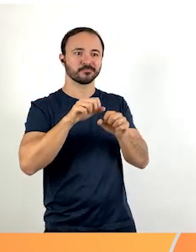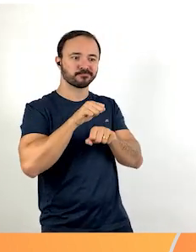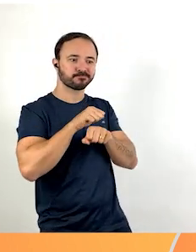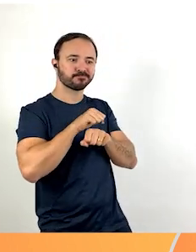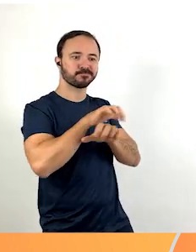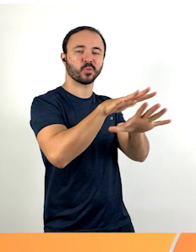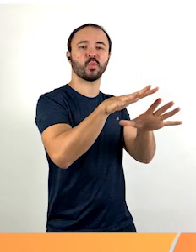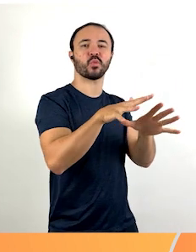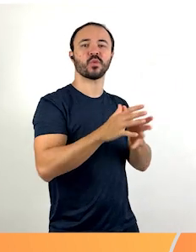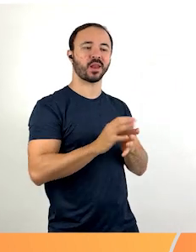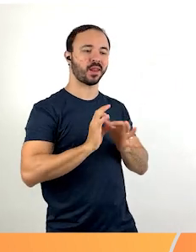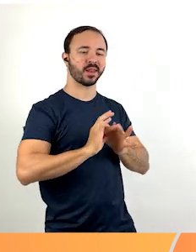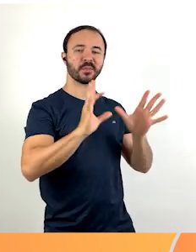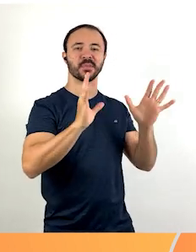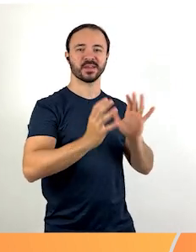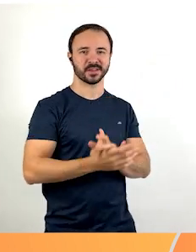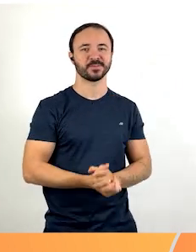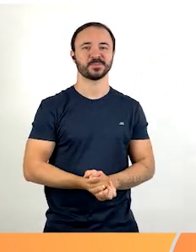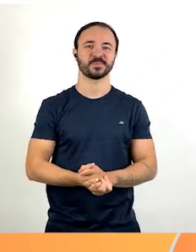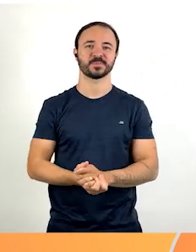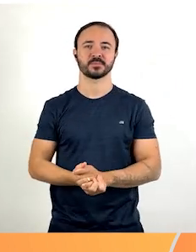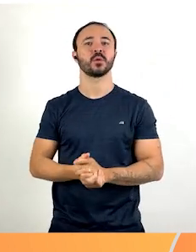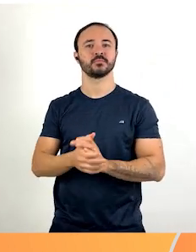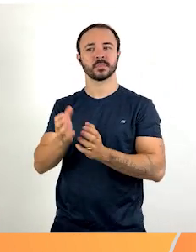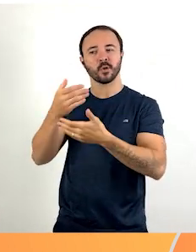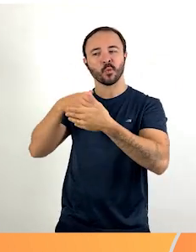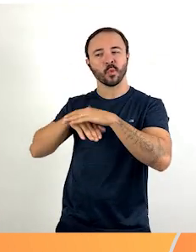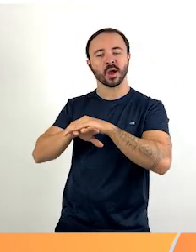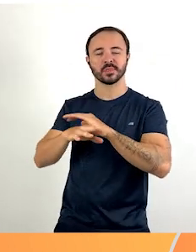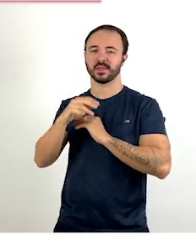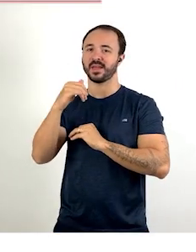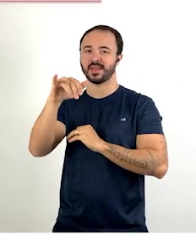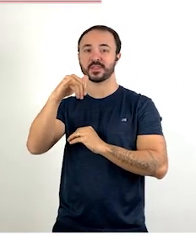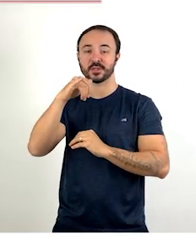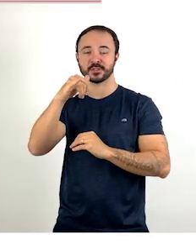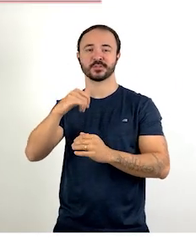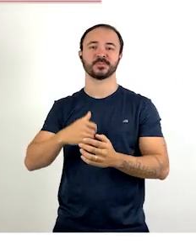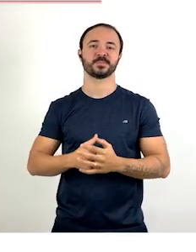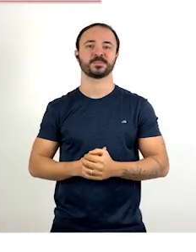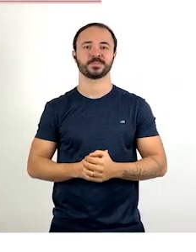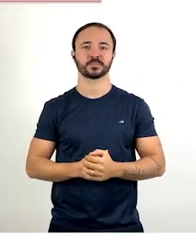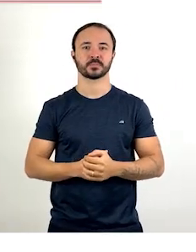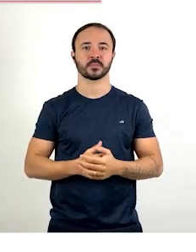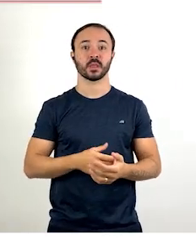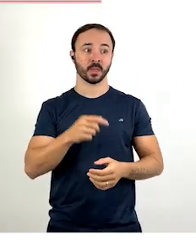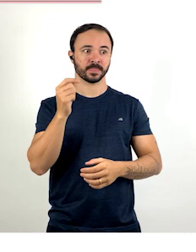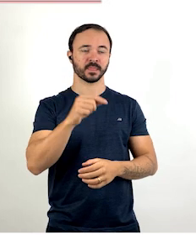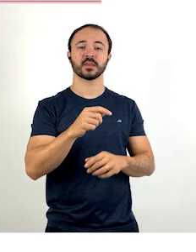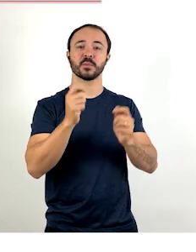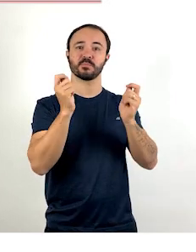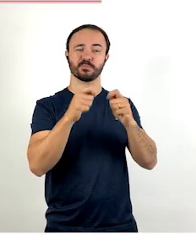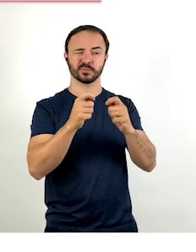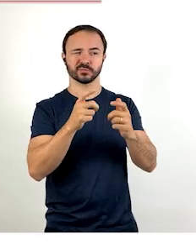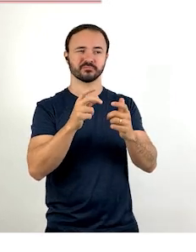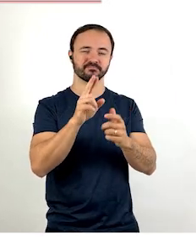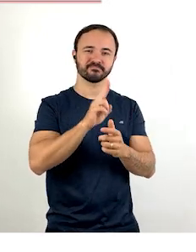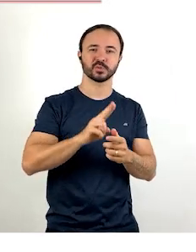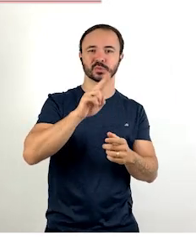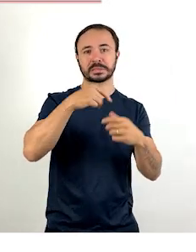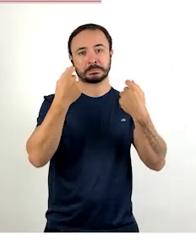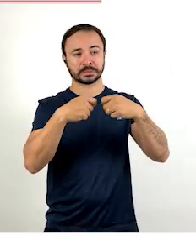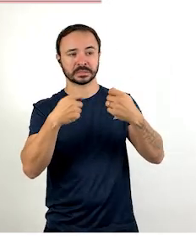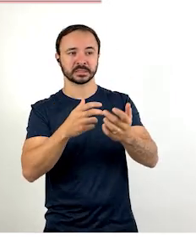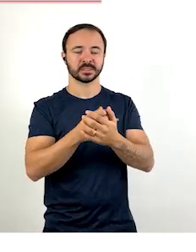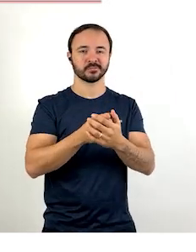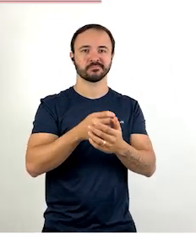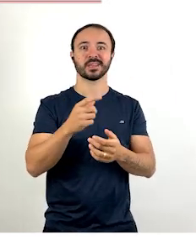Então, esses equipamentos fazem parte do circuito elétrico, armazena toda a energia. Em algum momento, essa energia será utilizada, e aí